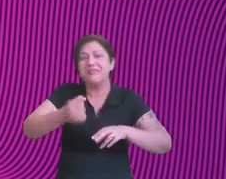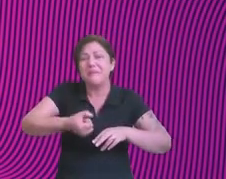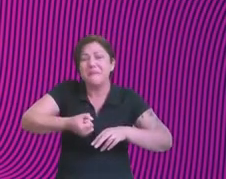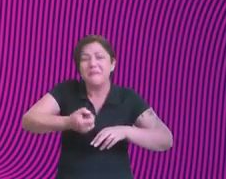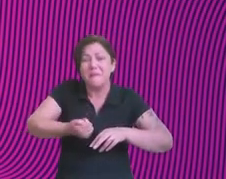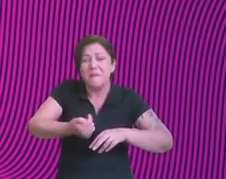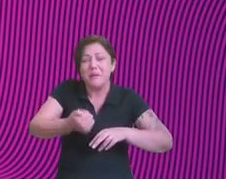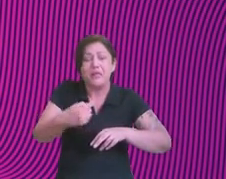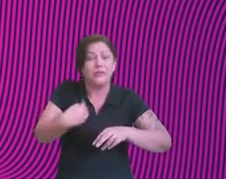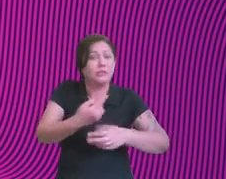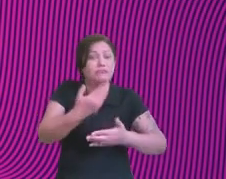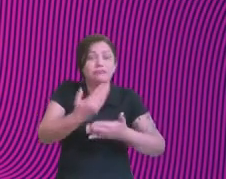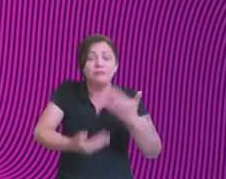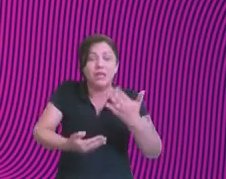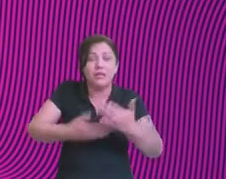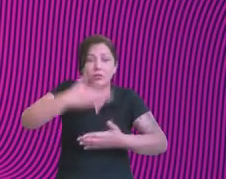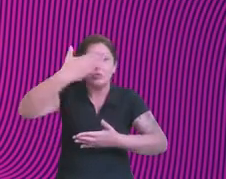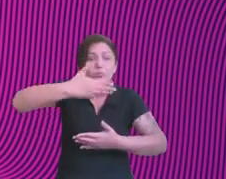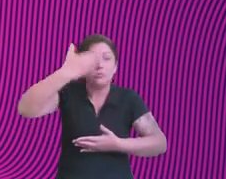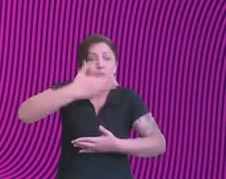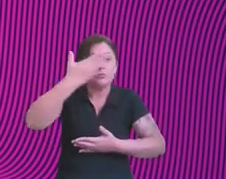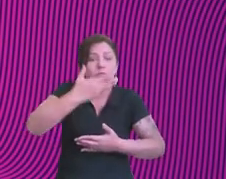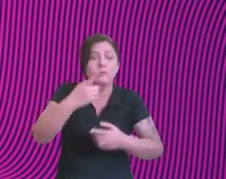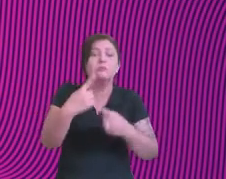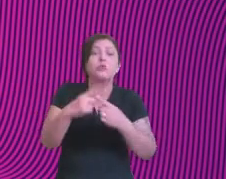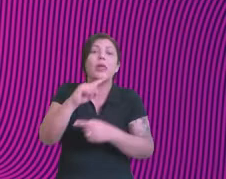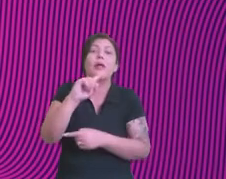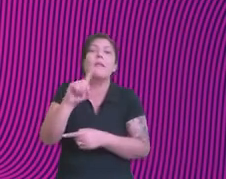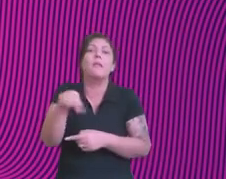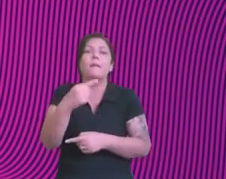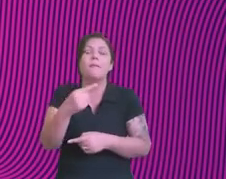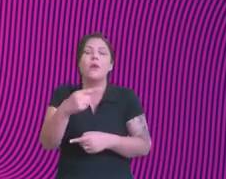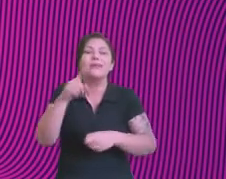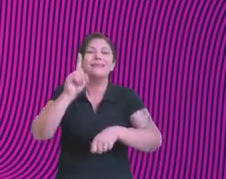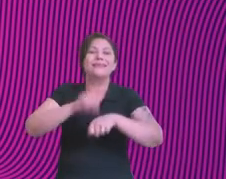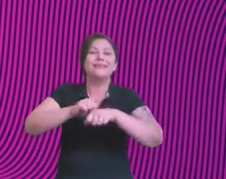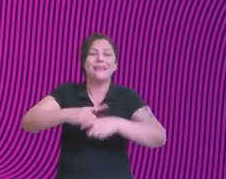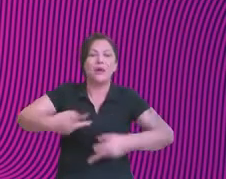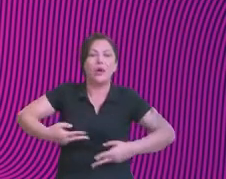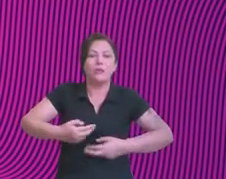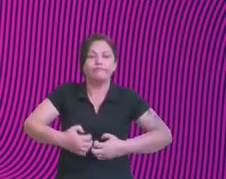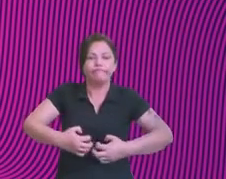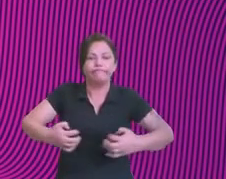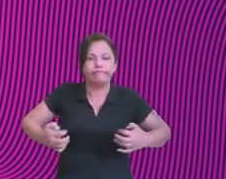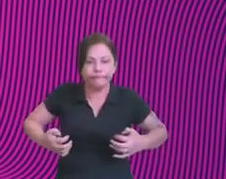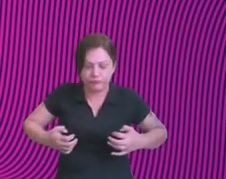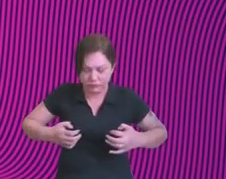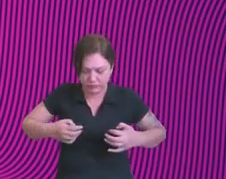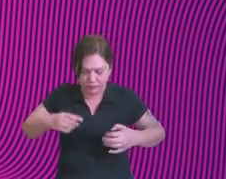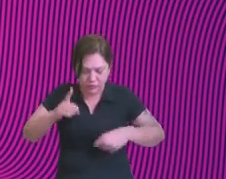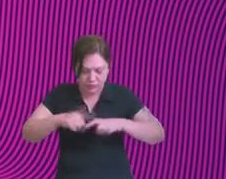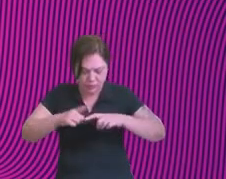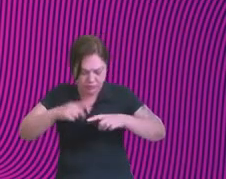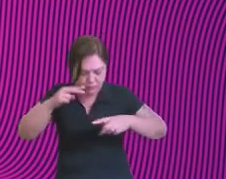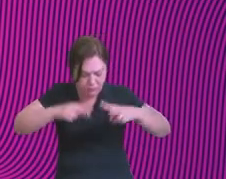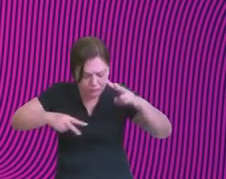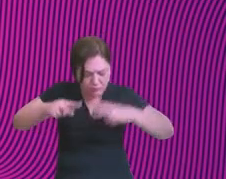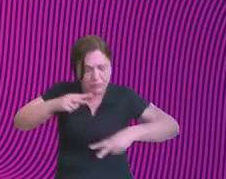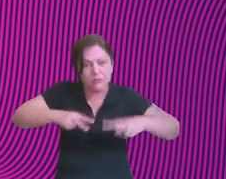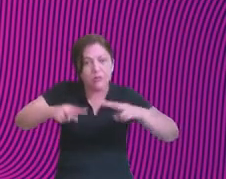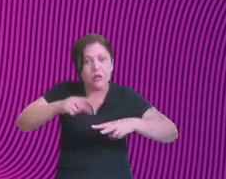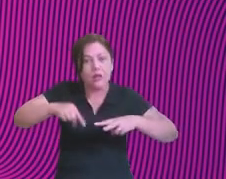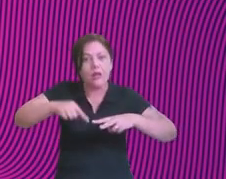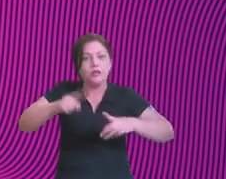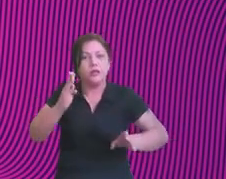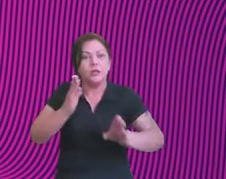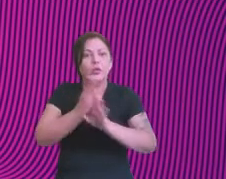que eu vou dizer que não tem nada, o cirurgião vai operar, vai dizer tem carcinomatose, eu vou voltar lá atrás, eu não vou ver nada, ou eu vou ver achados que são extremamente